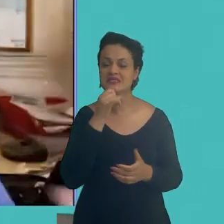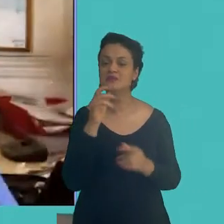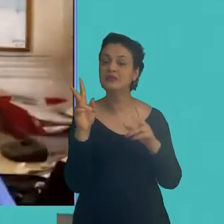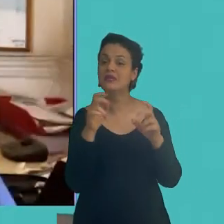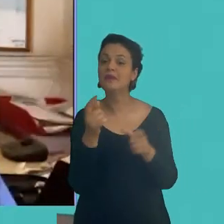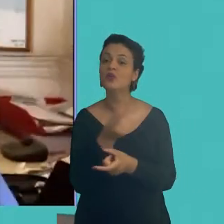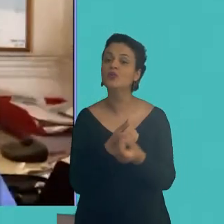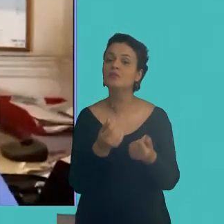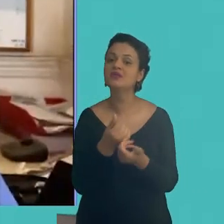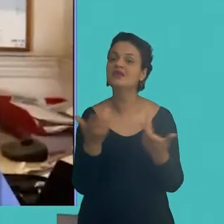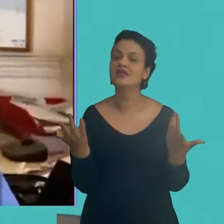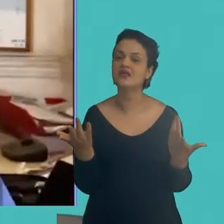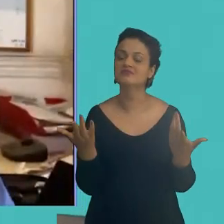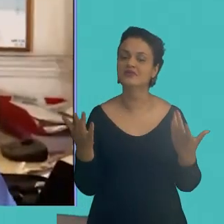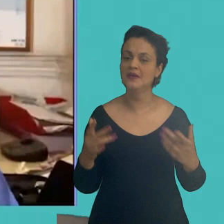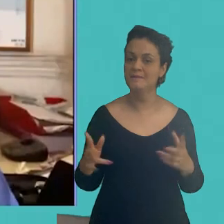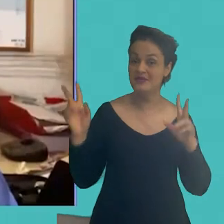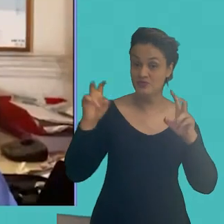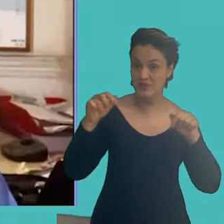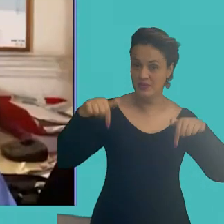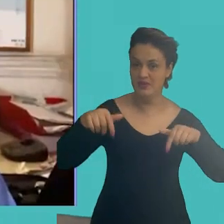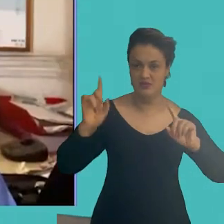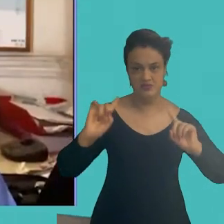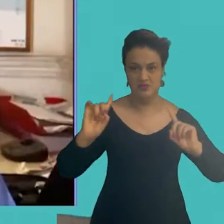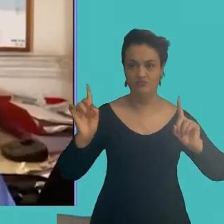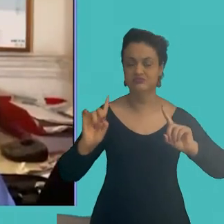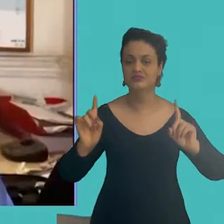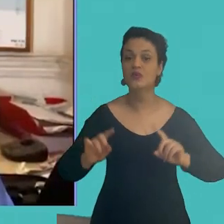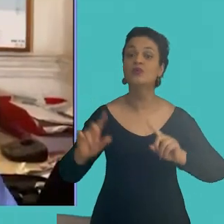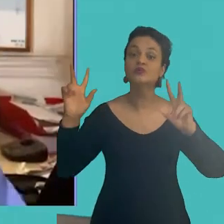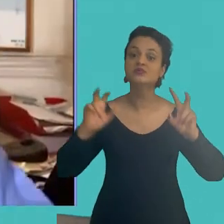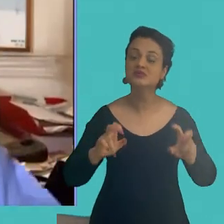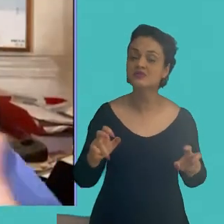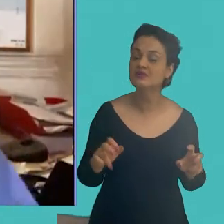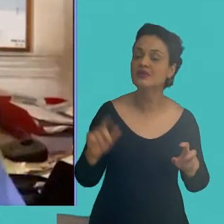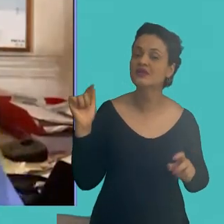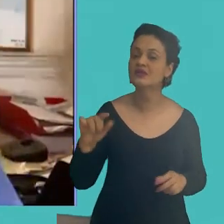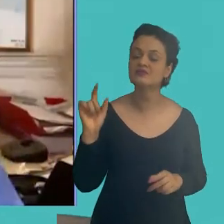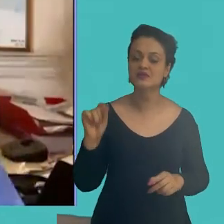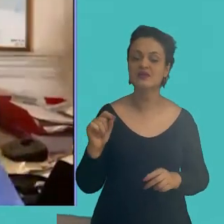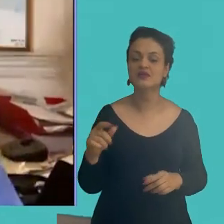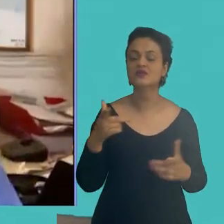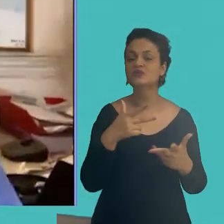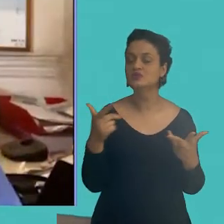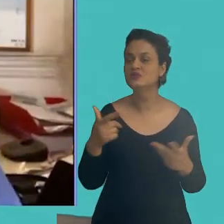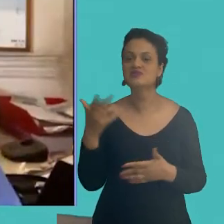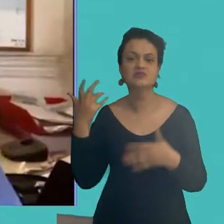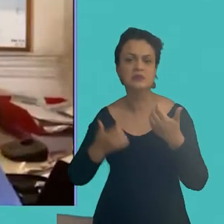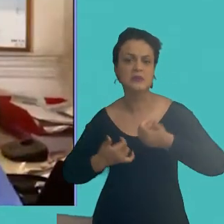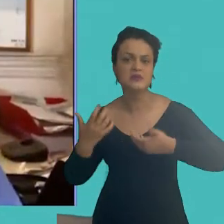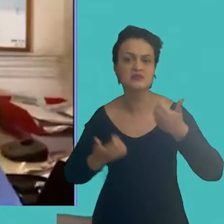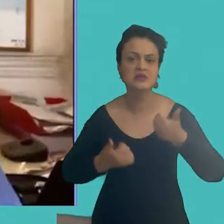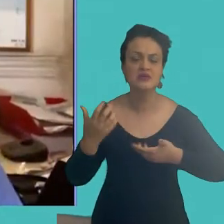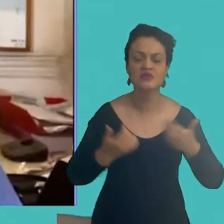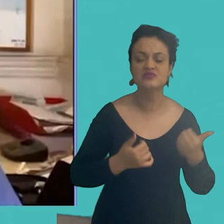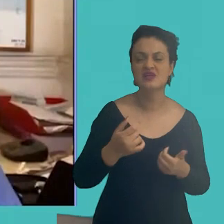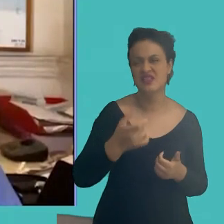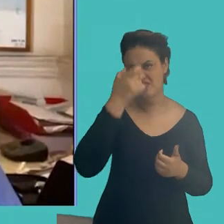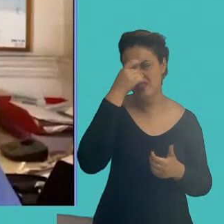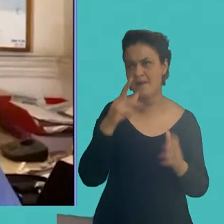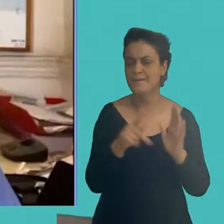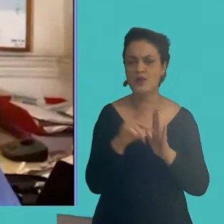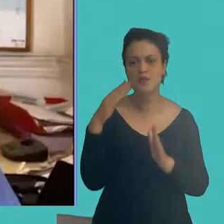Mas não é esse o meu ponto aqui. O meu ponto é dizer que aquilo que a gente convencionou chamar de bolsonarismo